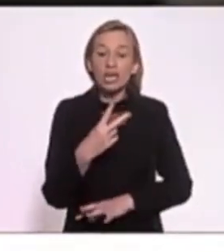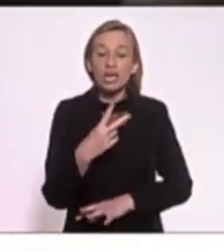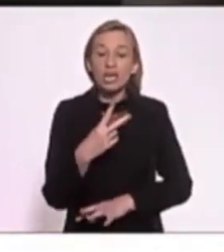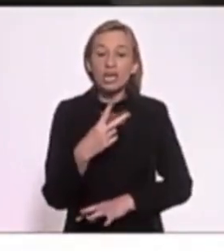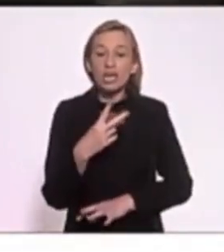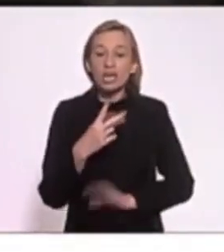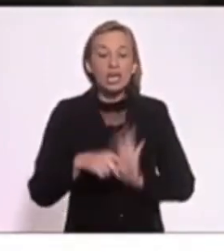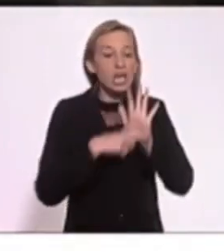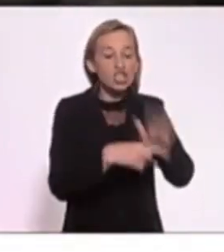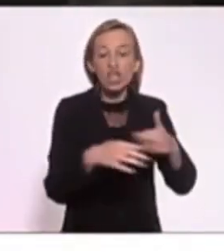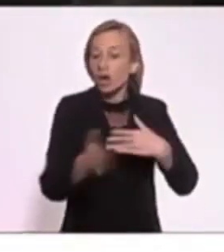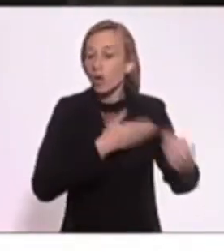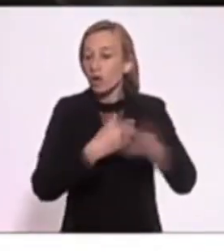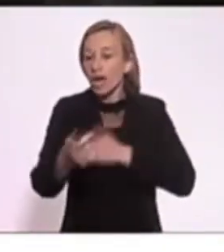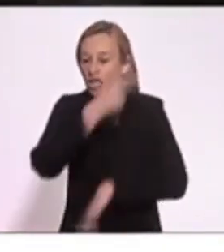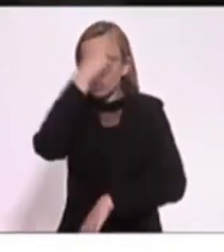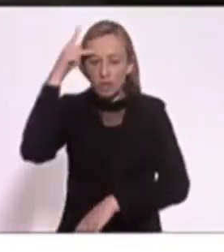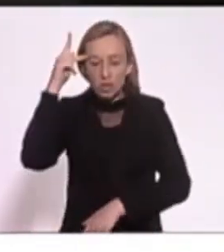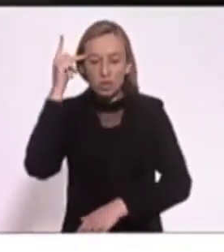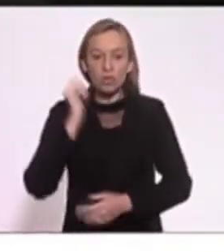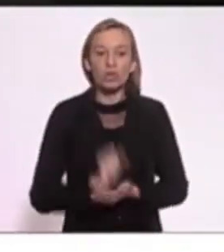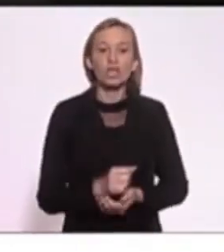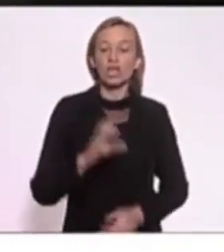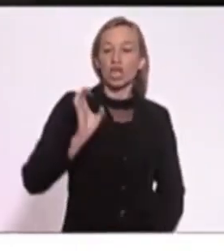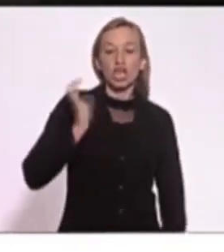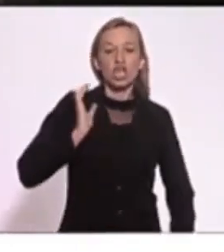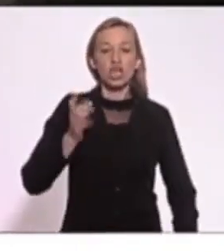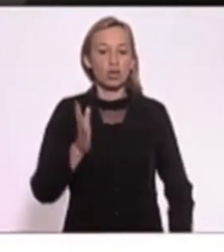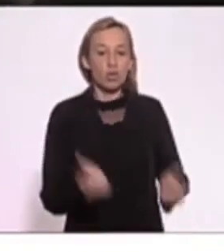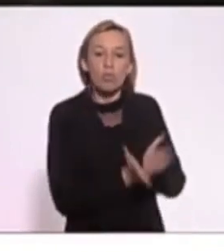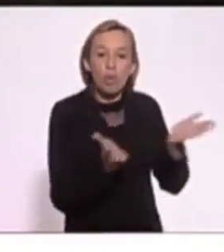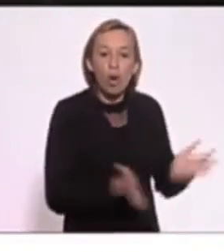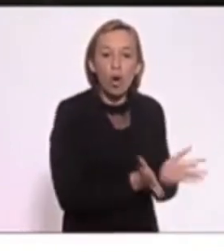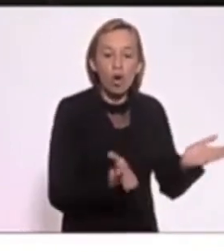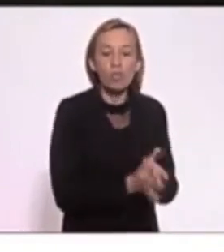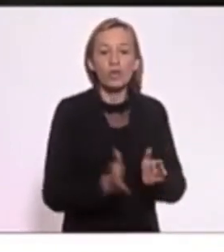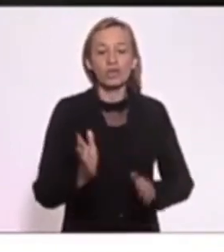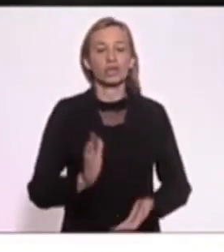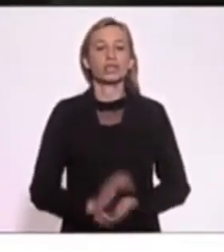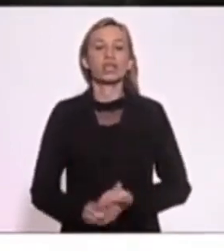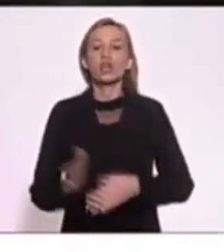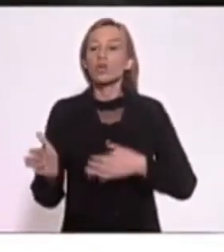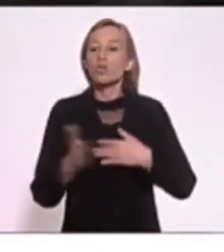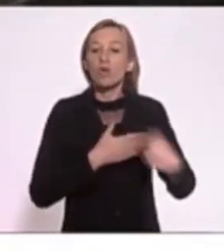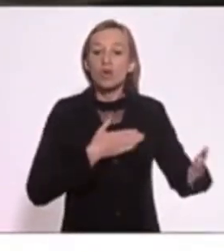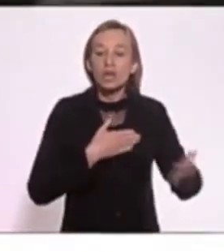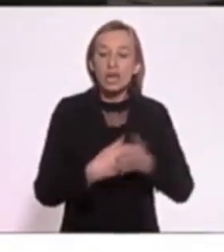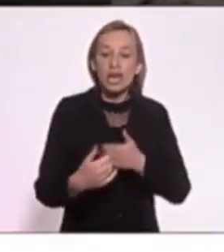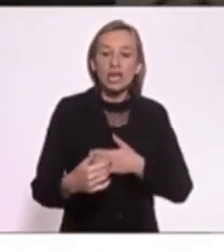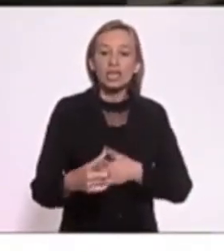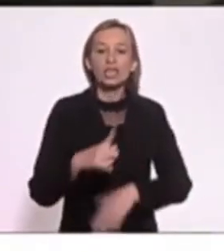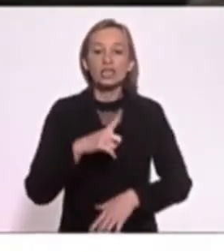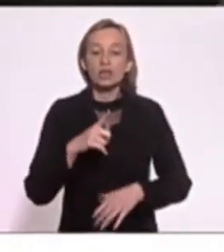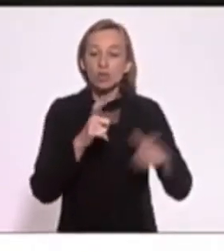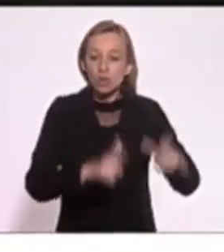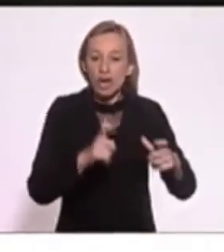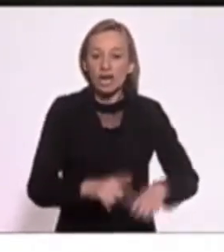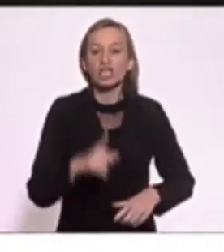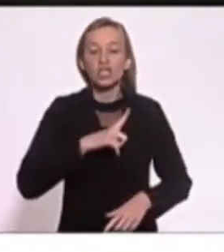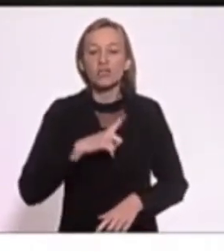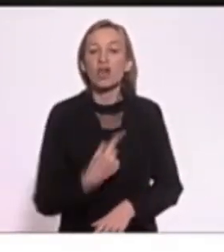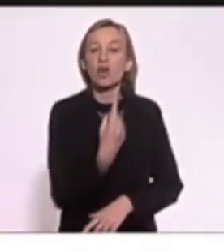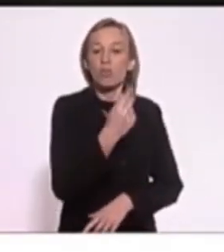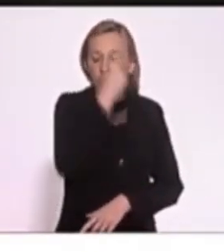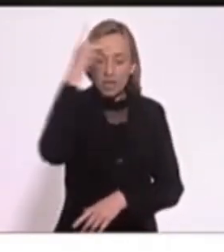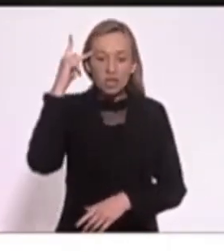Ir ao encontro de todos, sejam ricos, sejam pobres, onde quer que exista um ser humano